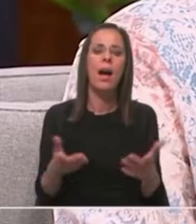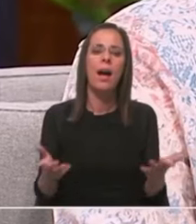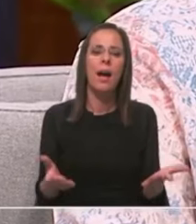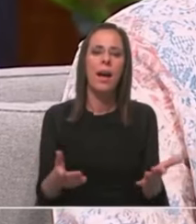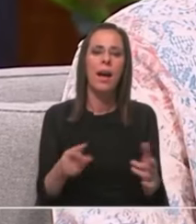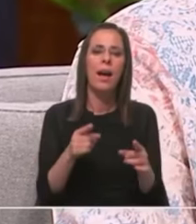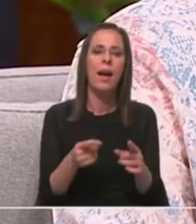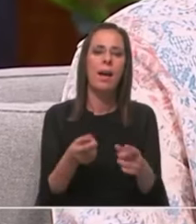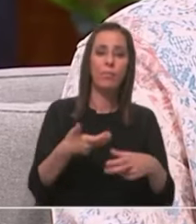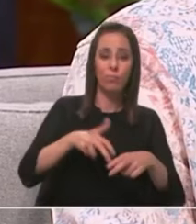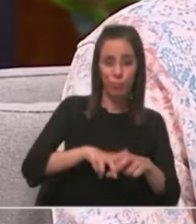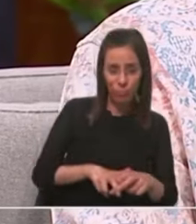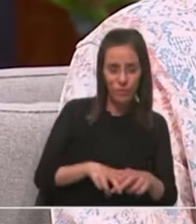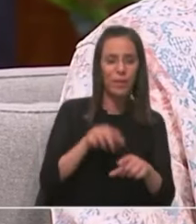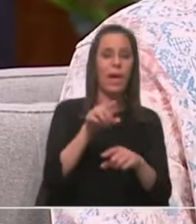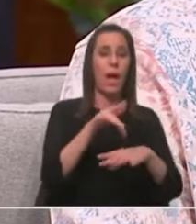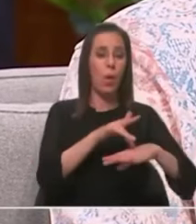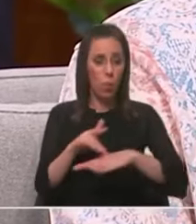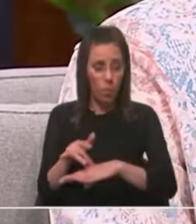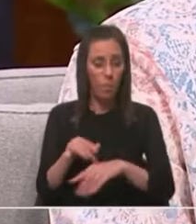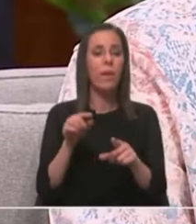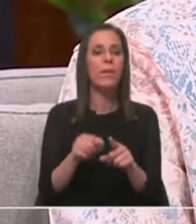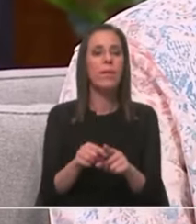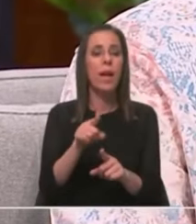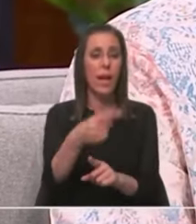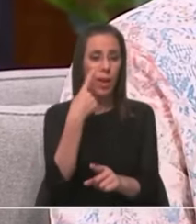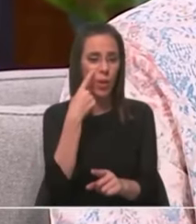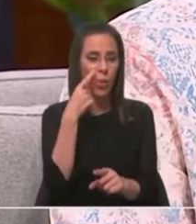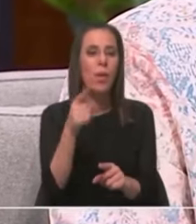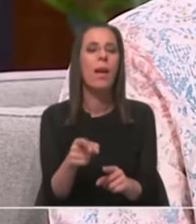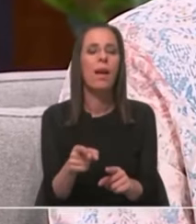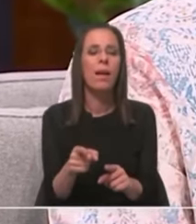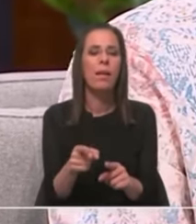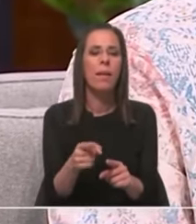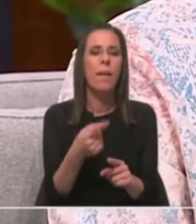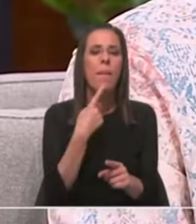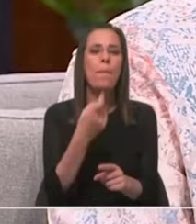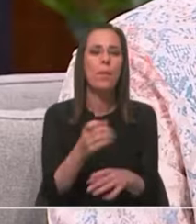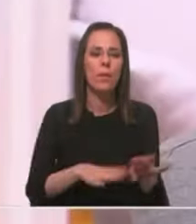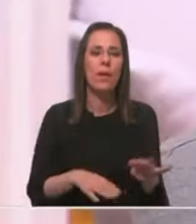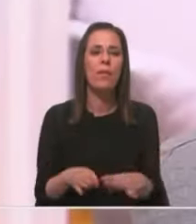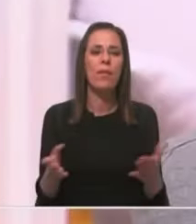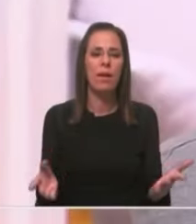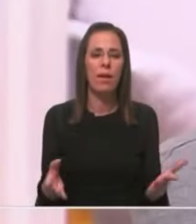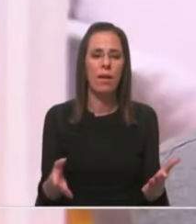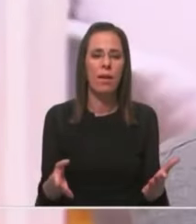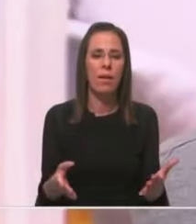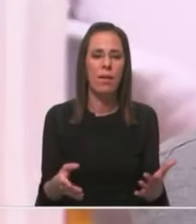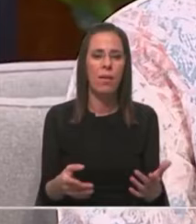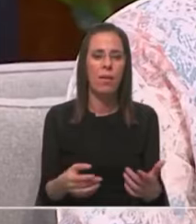que apanhaste já no carro e que te reconhecem, que tipo de perguntas é que fazem?